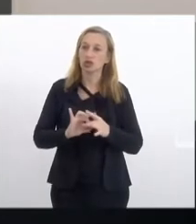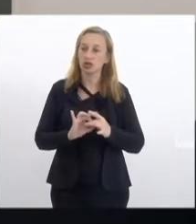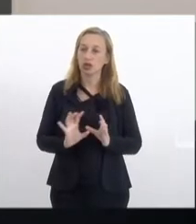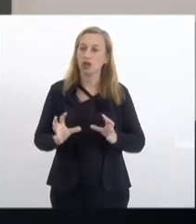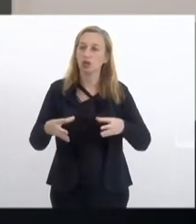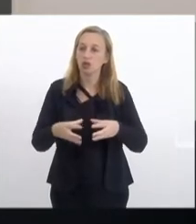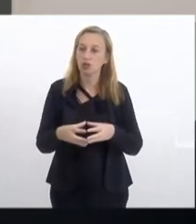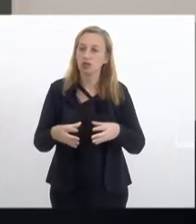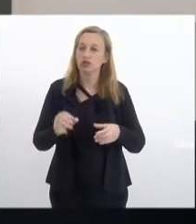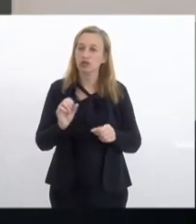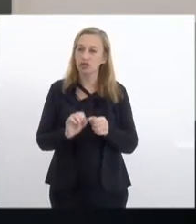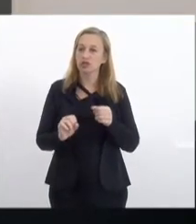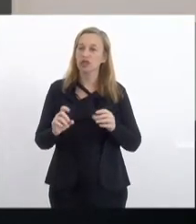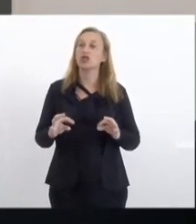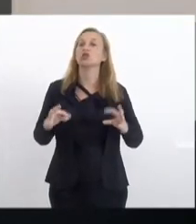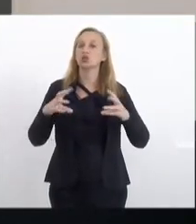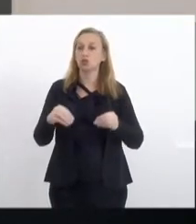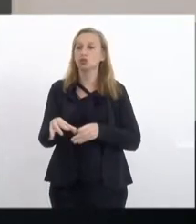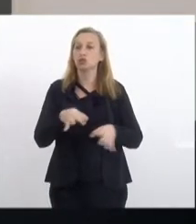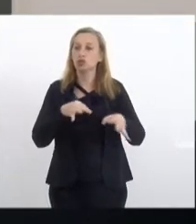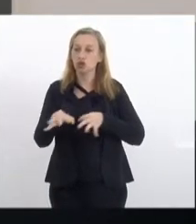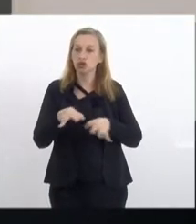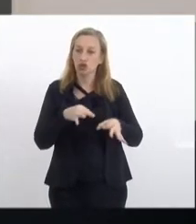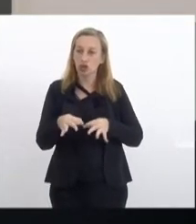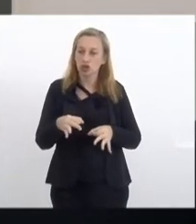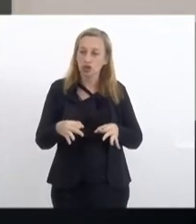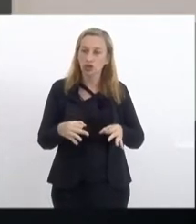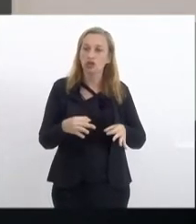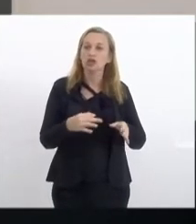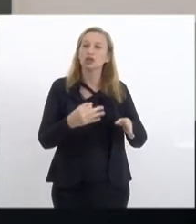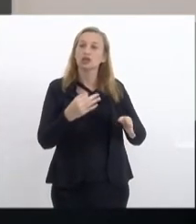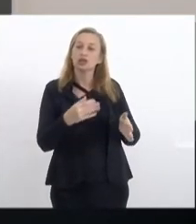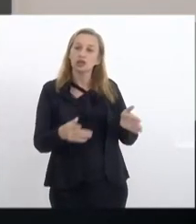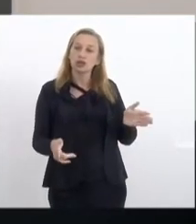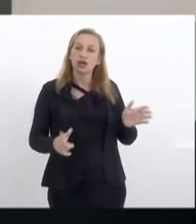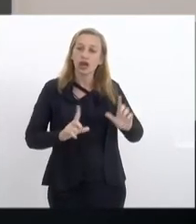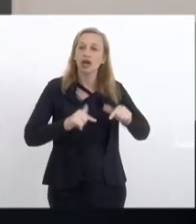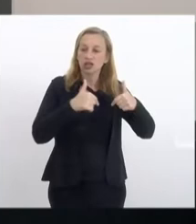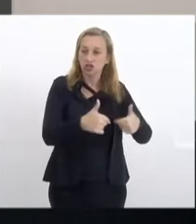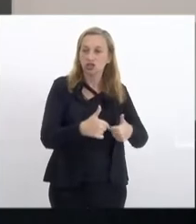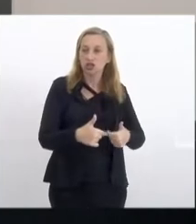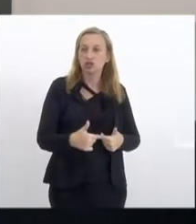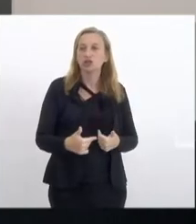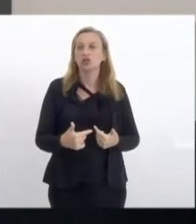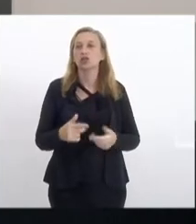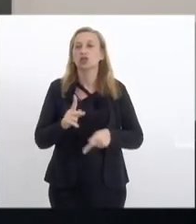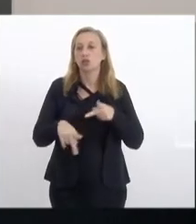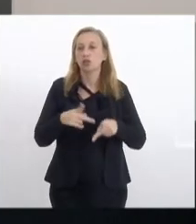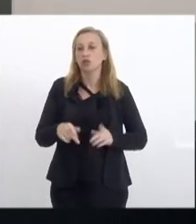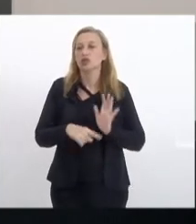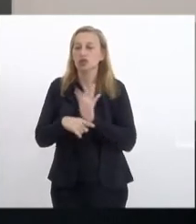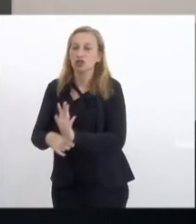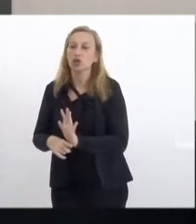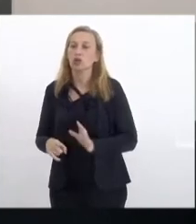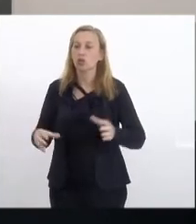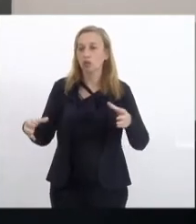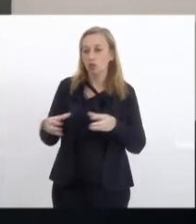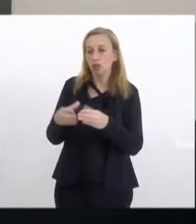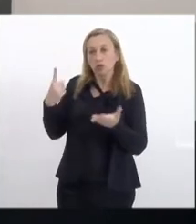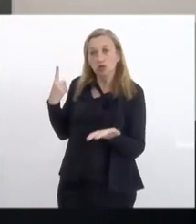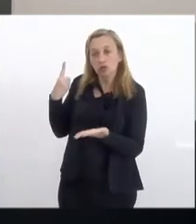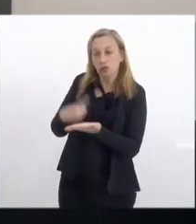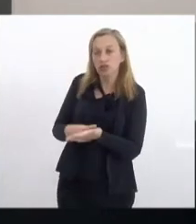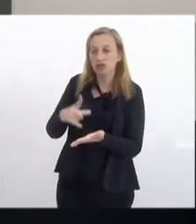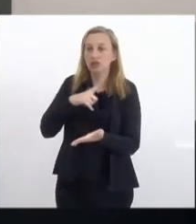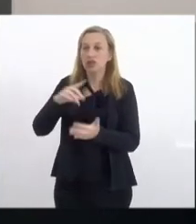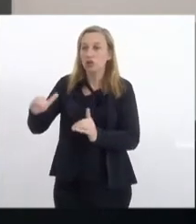que esses programas, esses projetos saiam do papel e a população ela venha a ser atendida. Então, esse é um compromisso que a comissão tem e digo de passagem